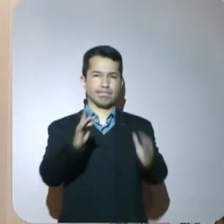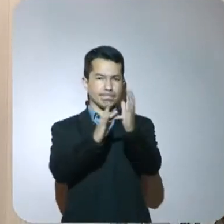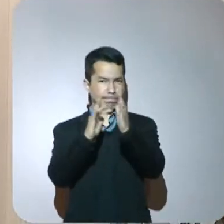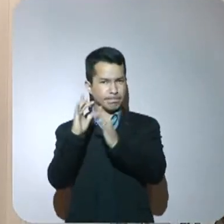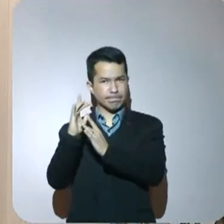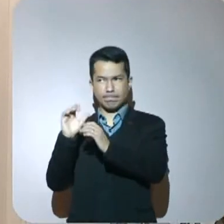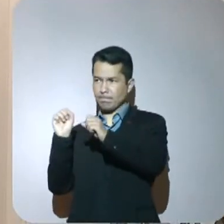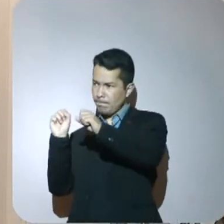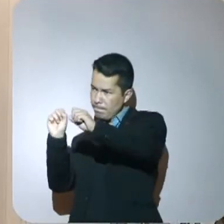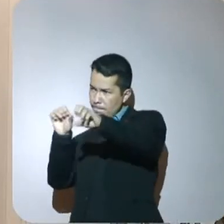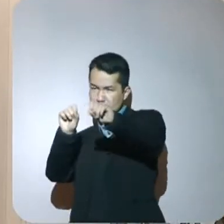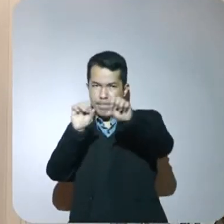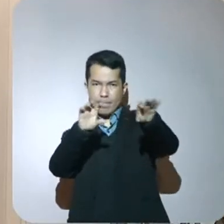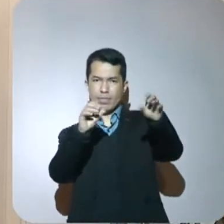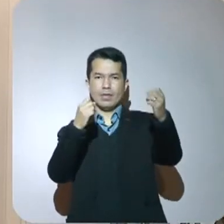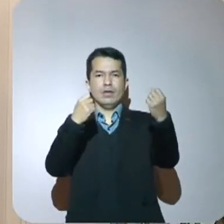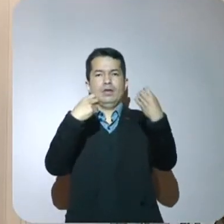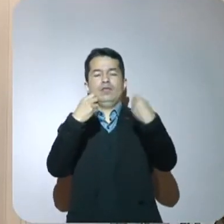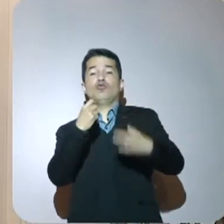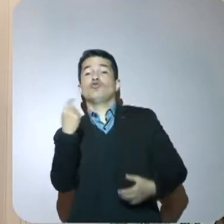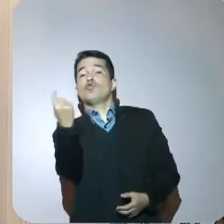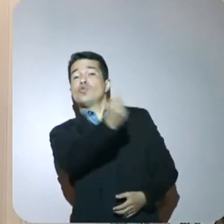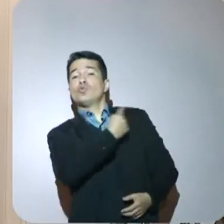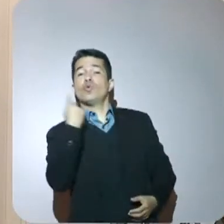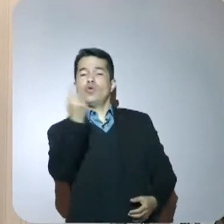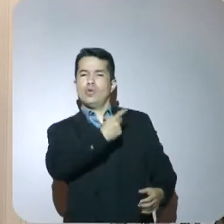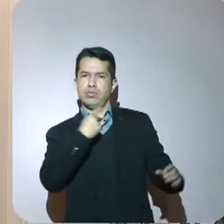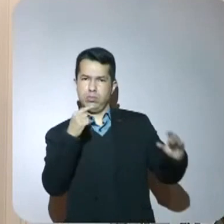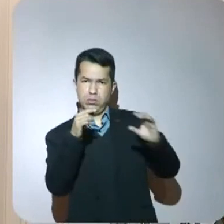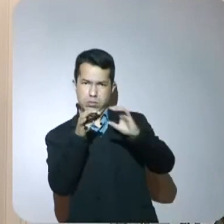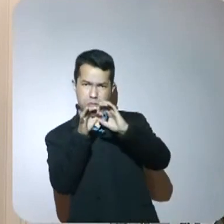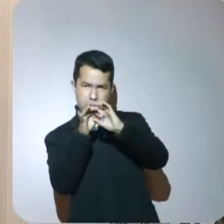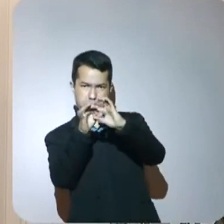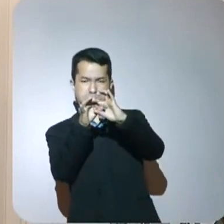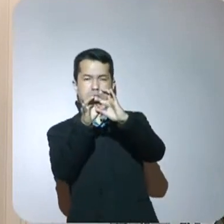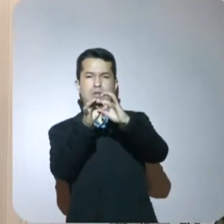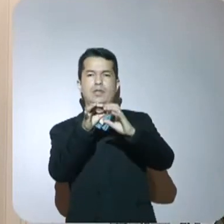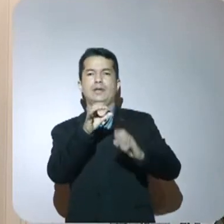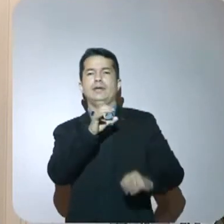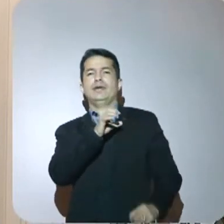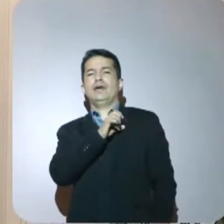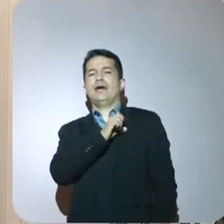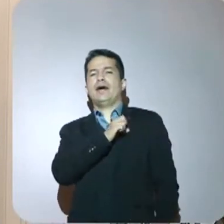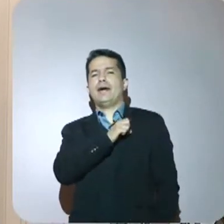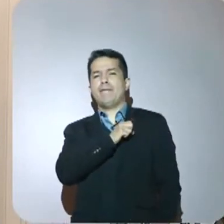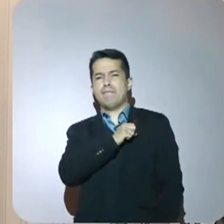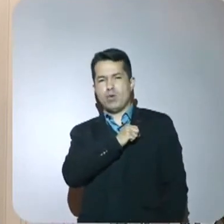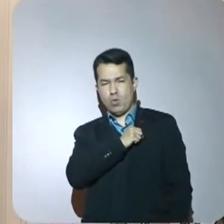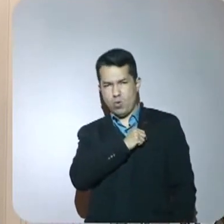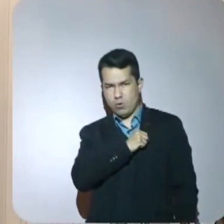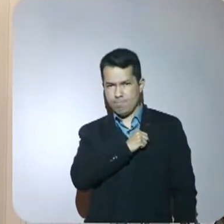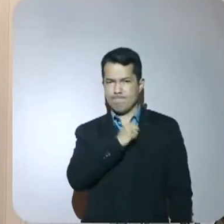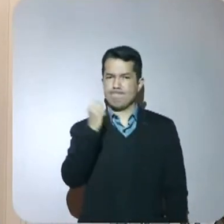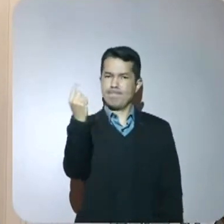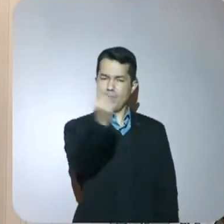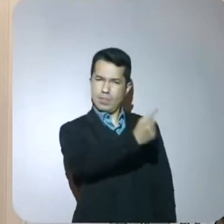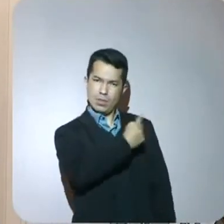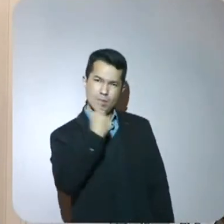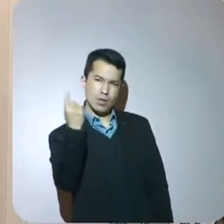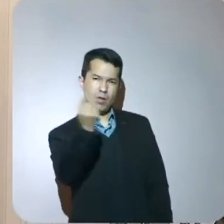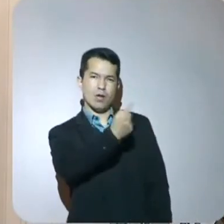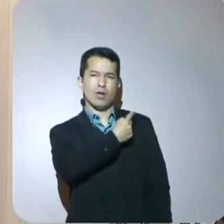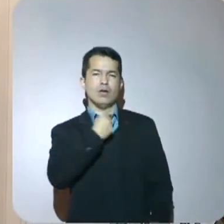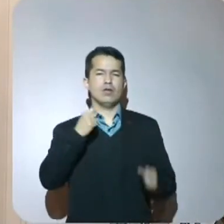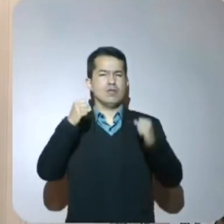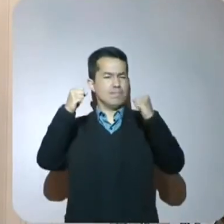ensinou que é a nossa unidade, o nosso amor que fazem o mundo entender que Ele